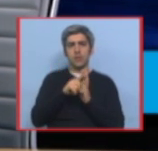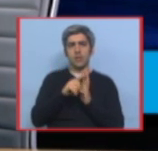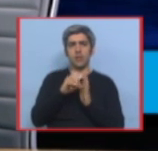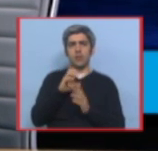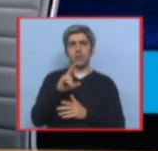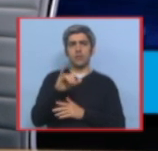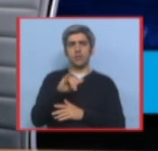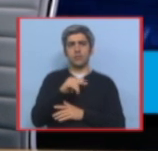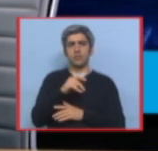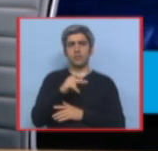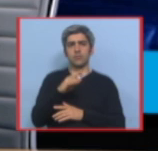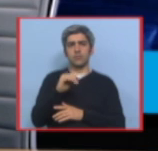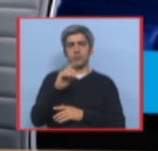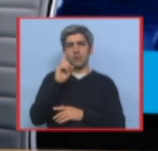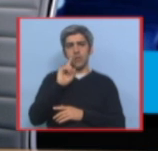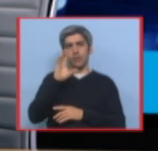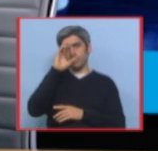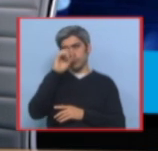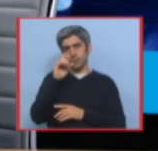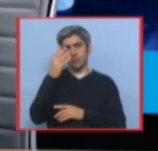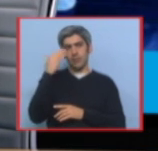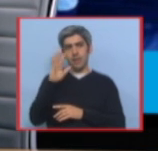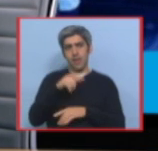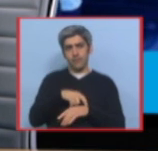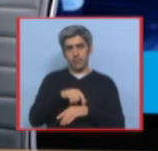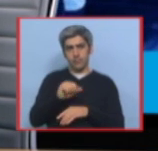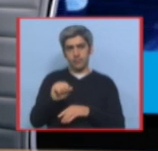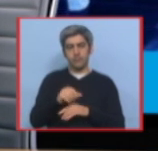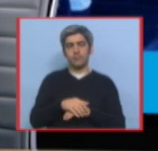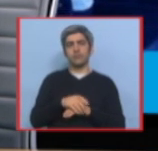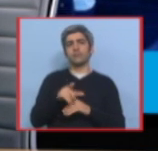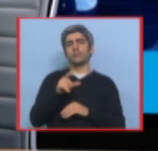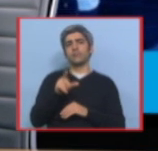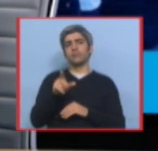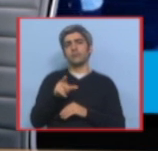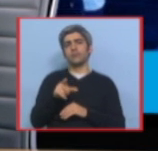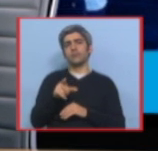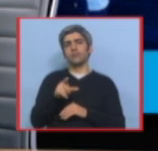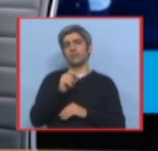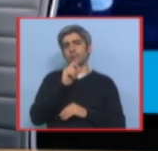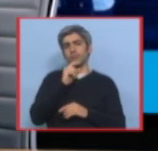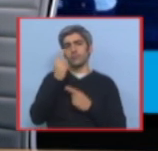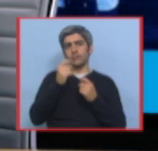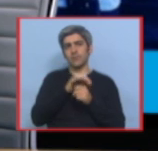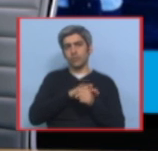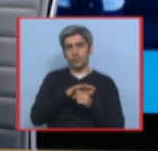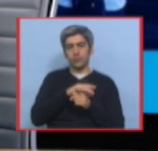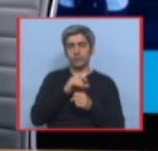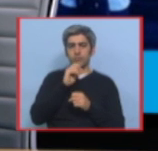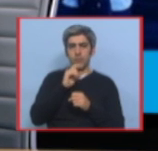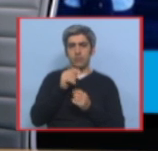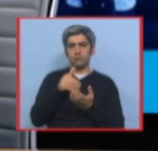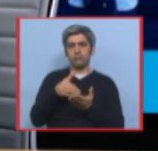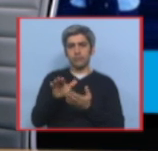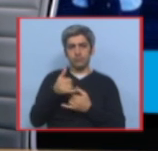numa referência à então Ministra Assunção Cristas, permite, em algumas circunstâncias, que os